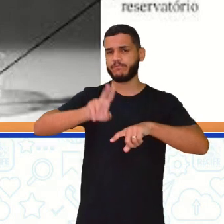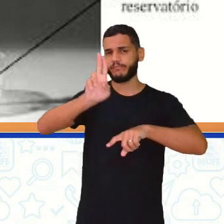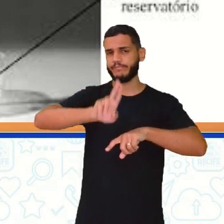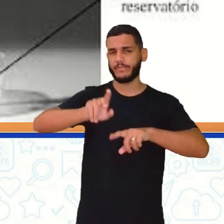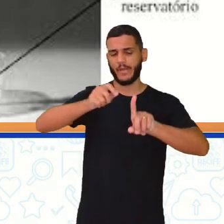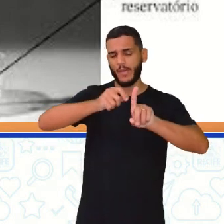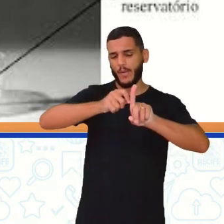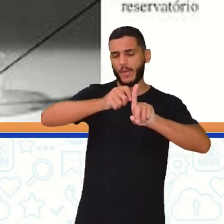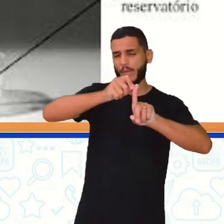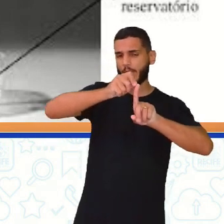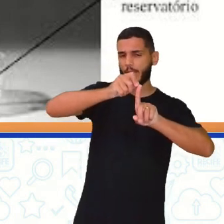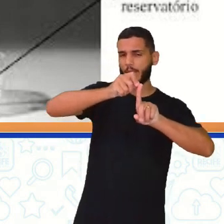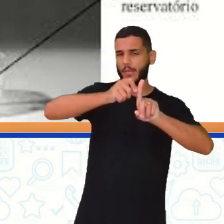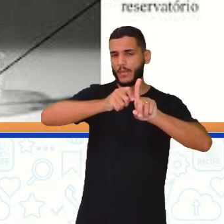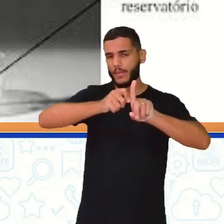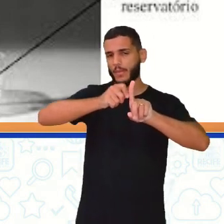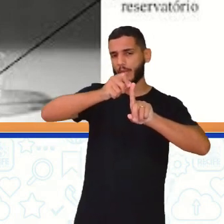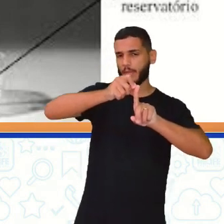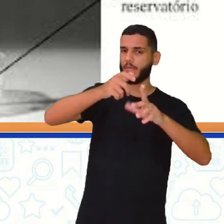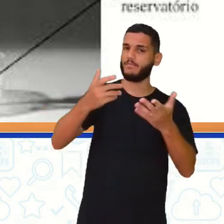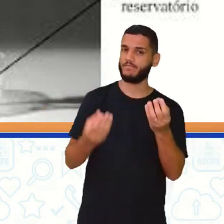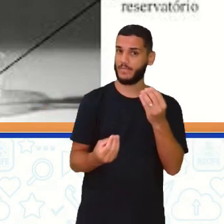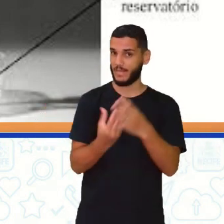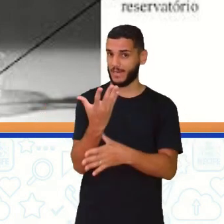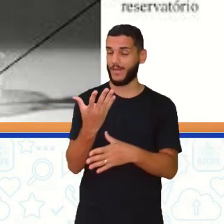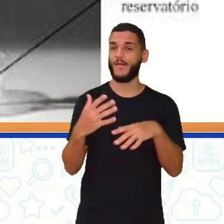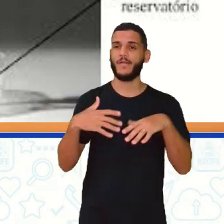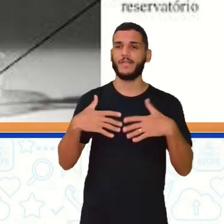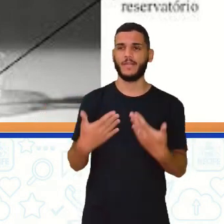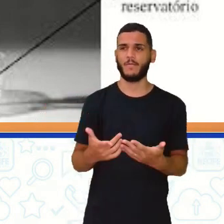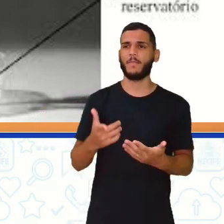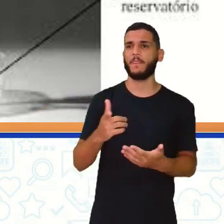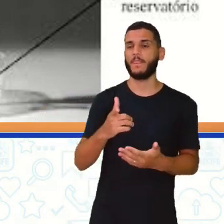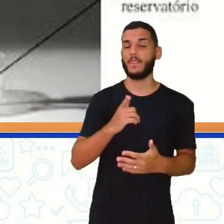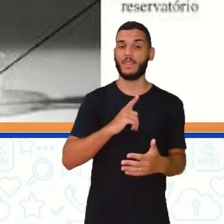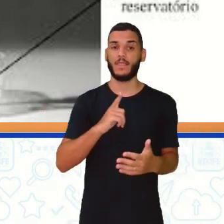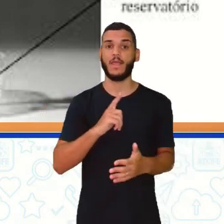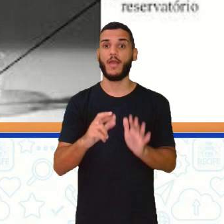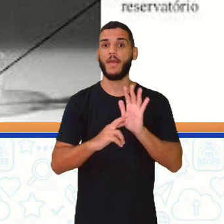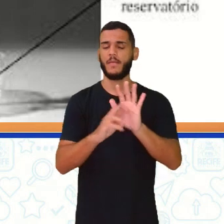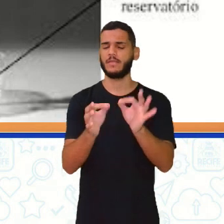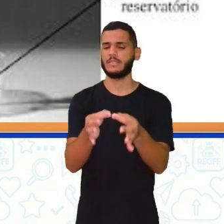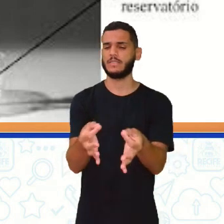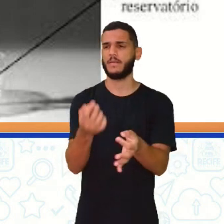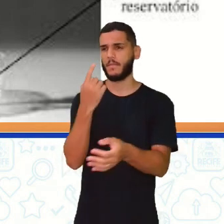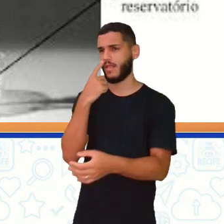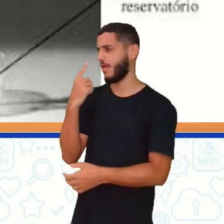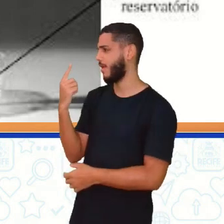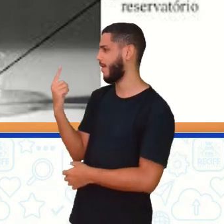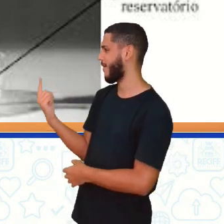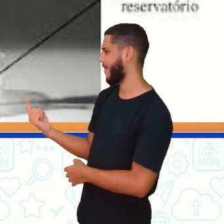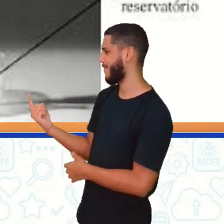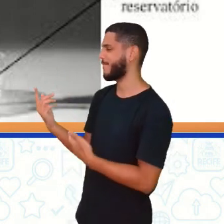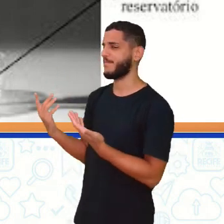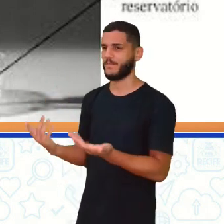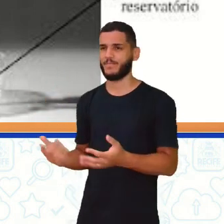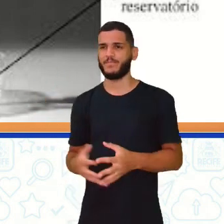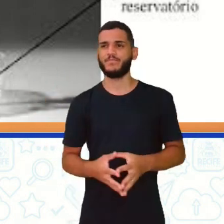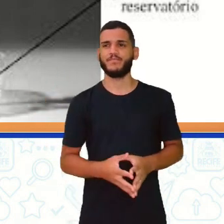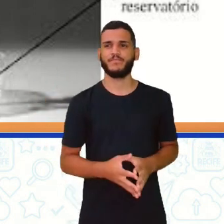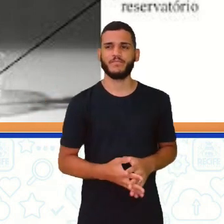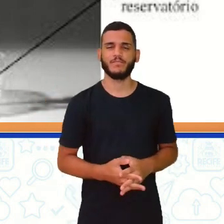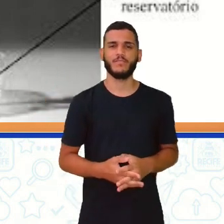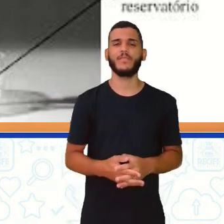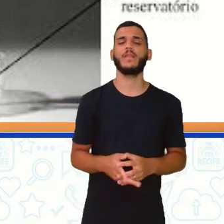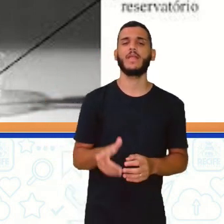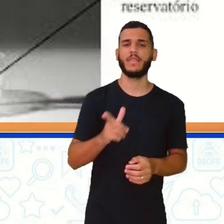a temperatura. E aqui a gente tem uma representação bem simples, como era. Então, existe aí um líquido dentro